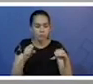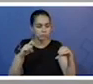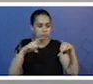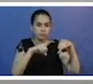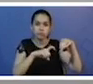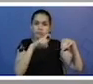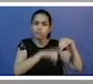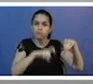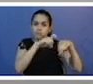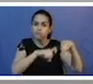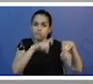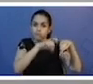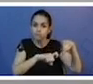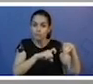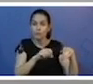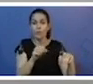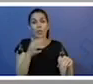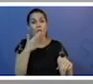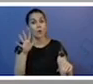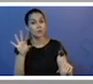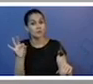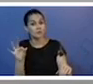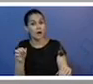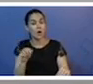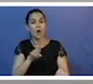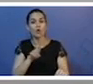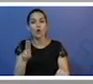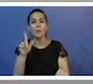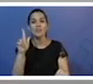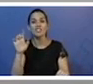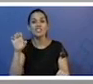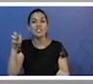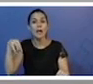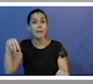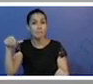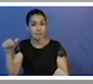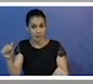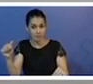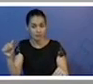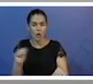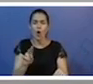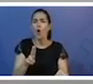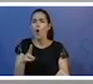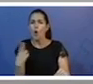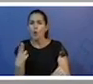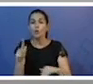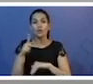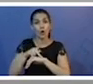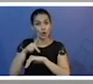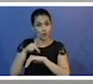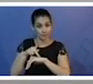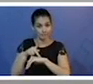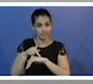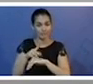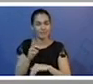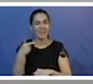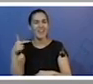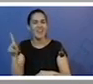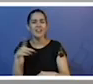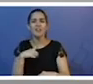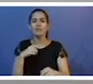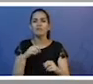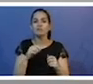Esse sal ele é chamado de sal-gema ou sal de rocha. Então, ele é extraído de